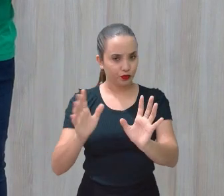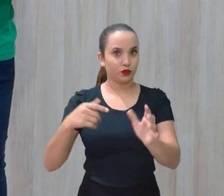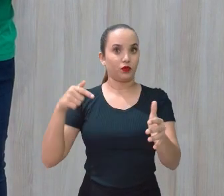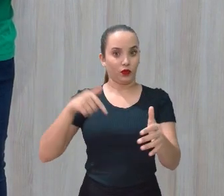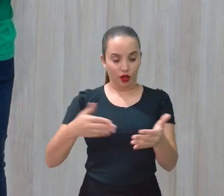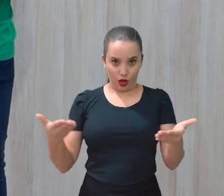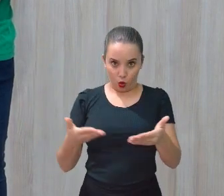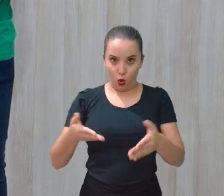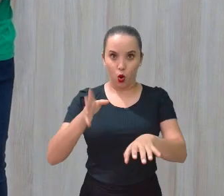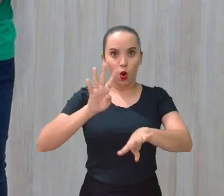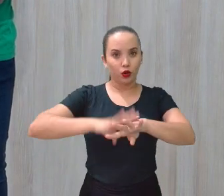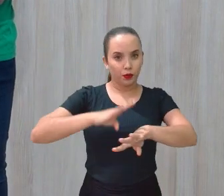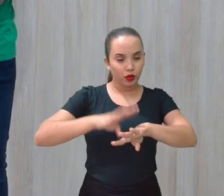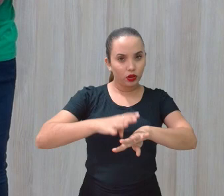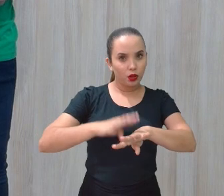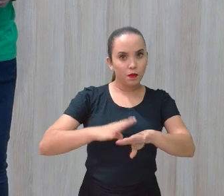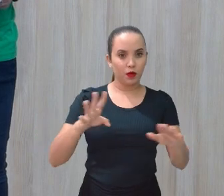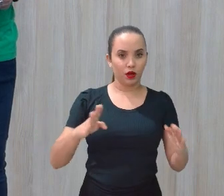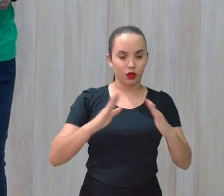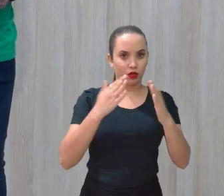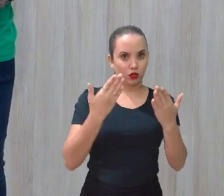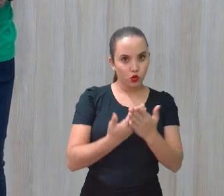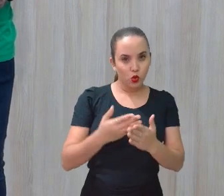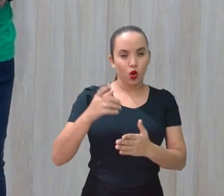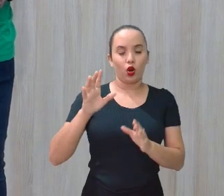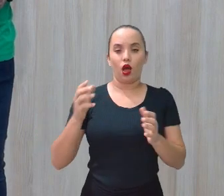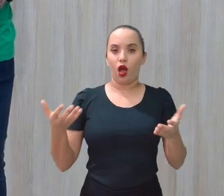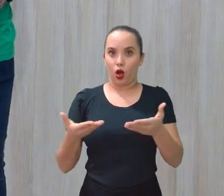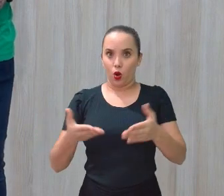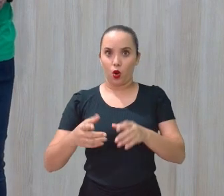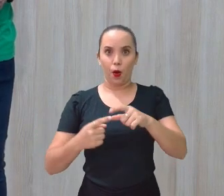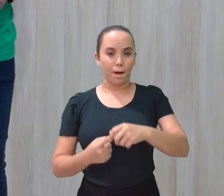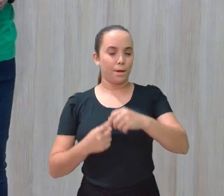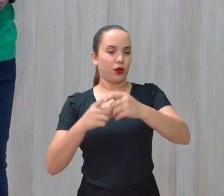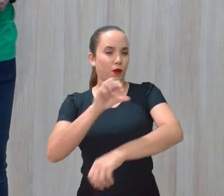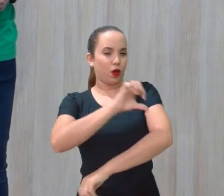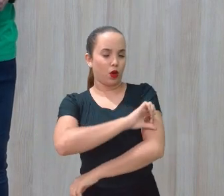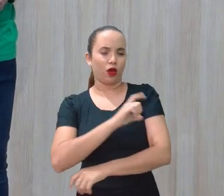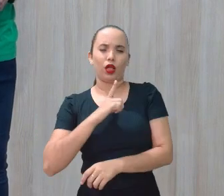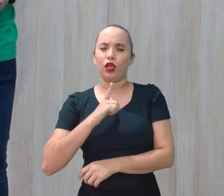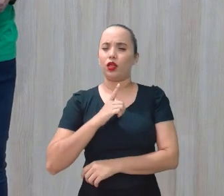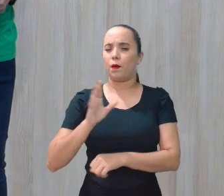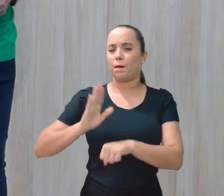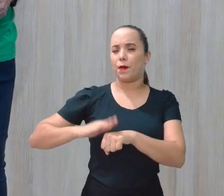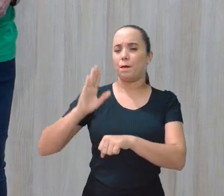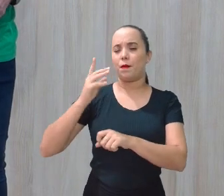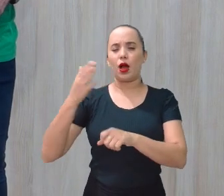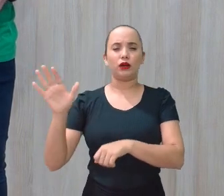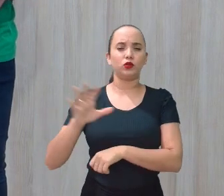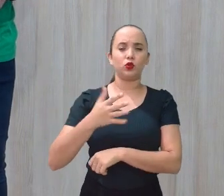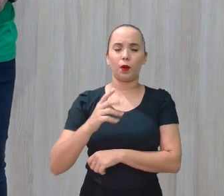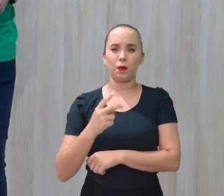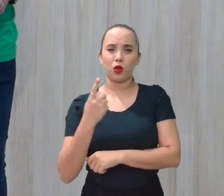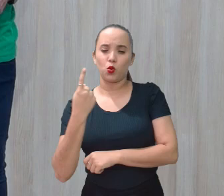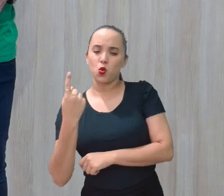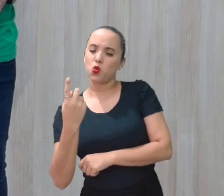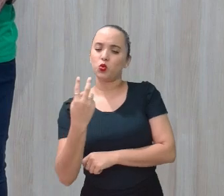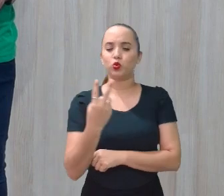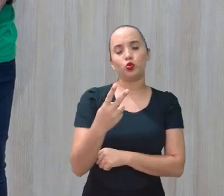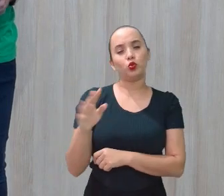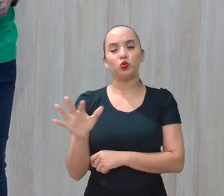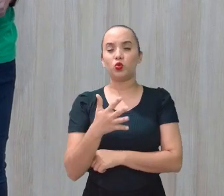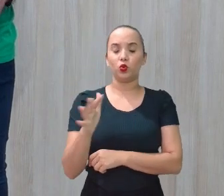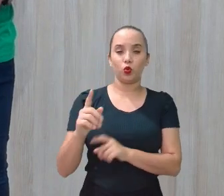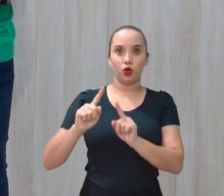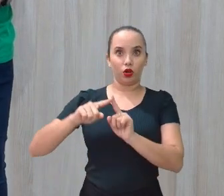ficar com, no máximo, 2 equações com 2 incógnitas, tá certo? Lá no ensino médio é que você vai se deparar com